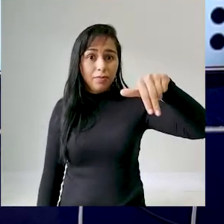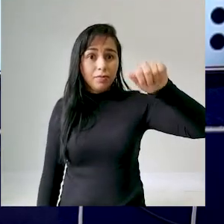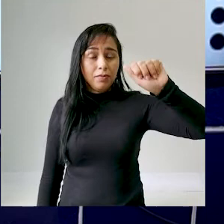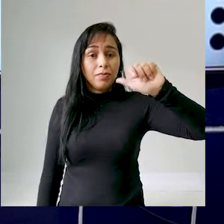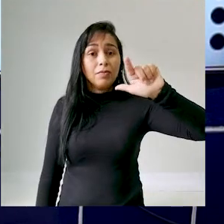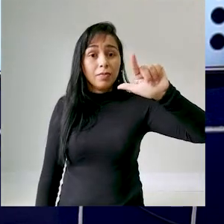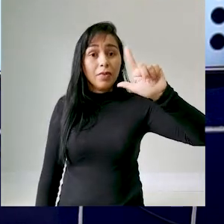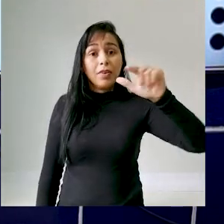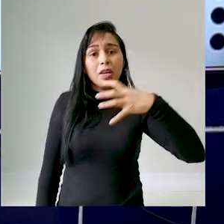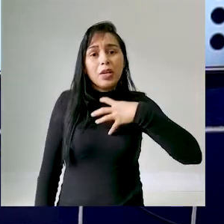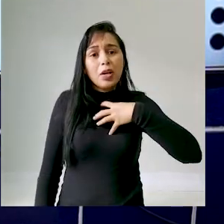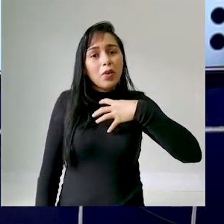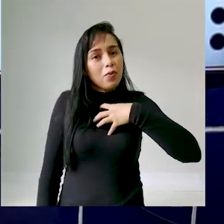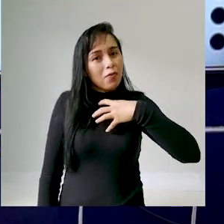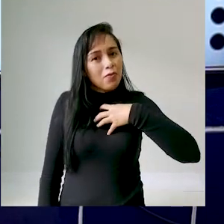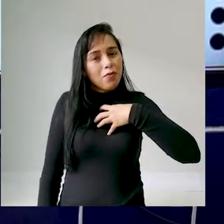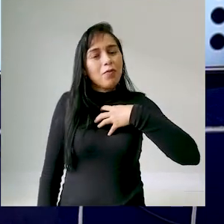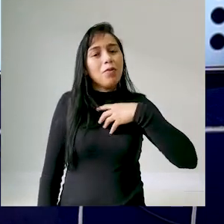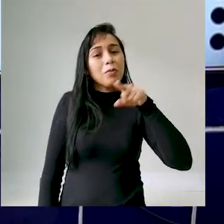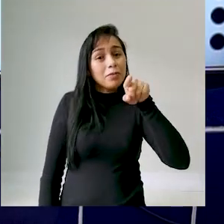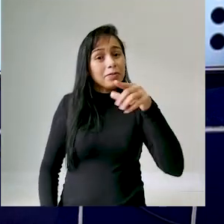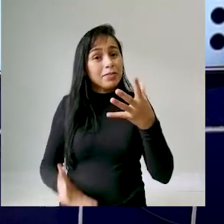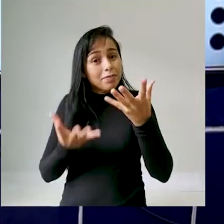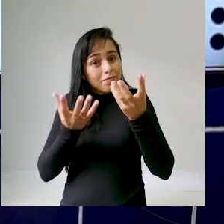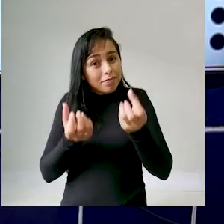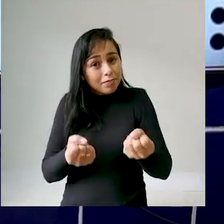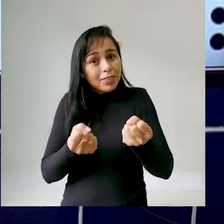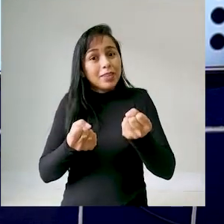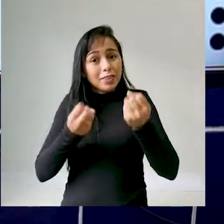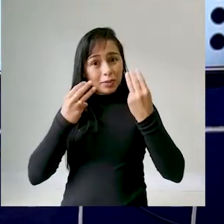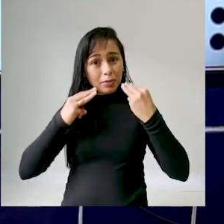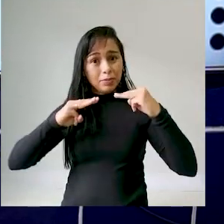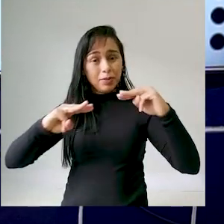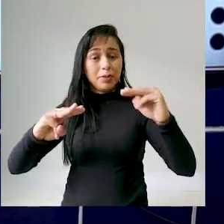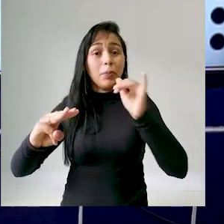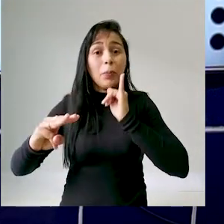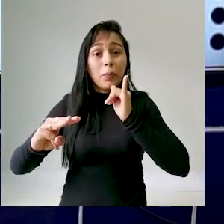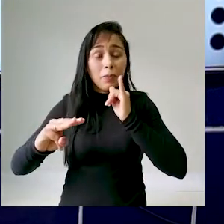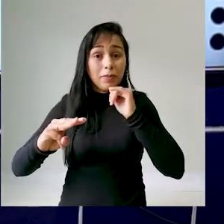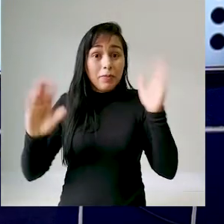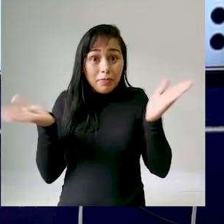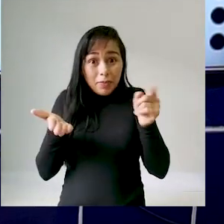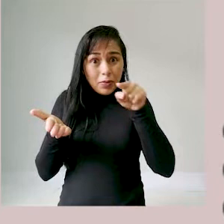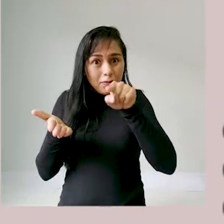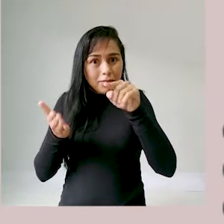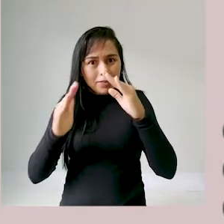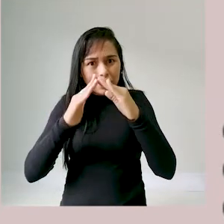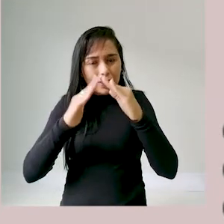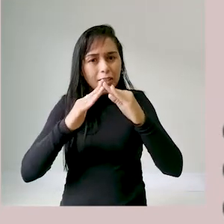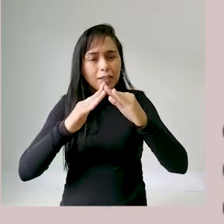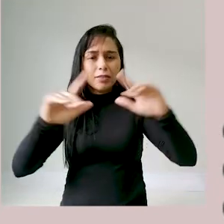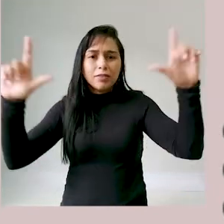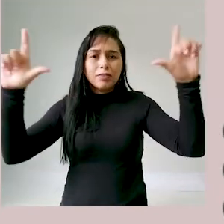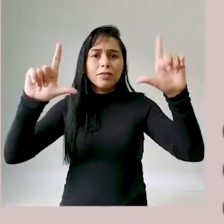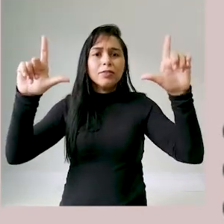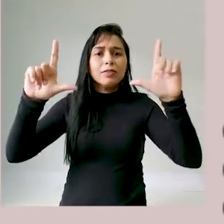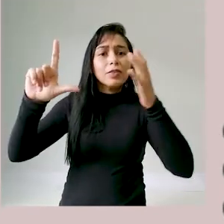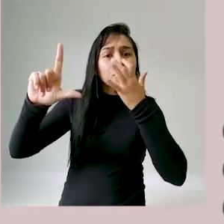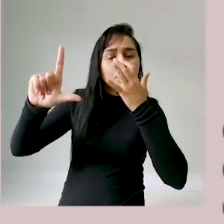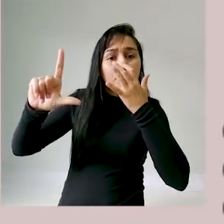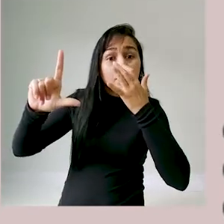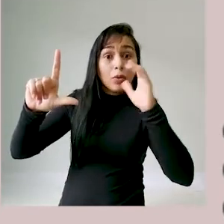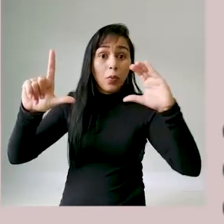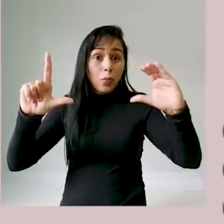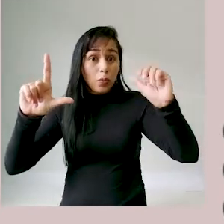meio pelo qual a mensagem chega aos receptores. Portanto, neste momento vocês estão me assistindo pela TV, então